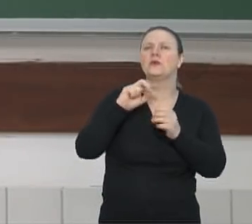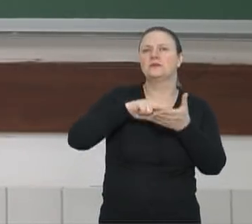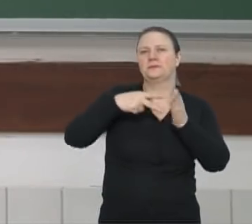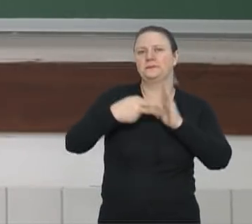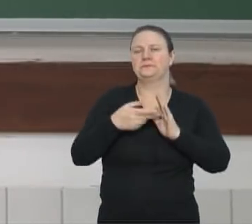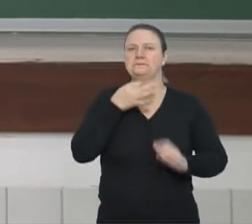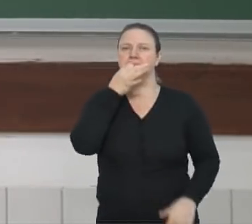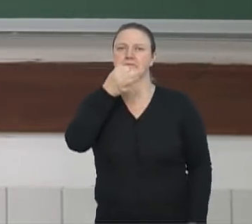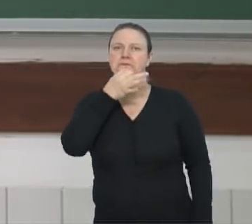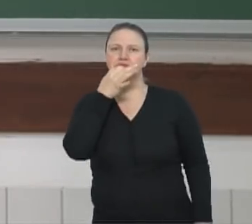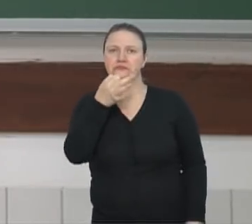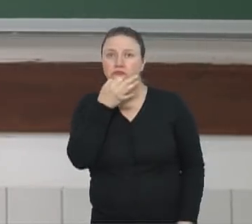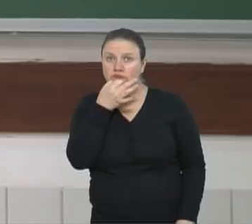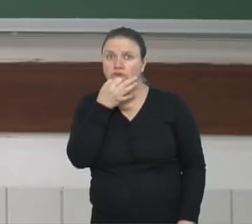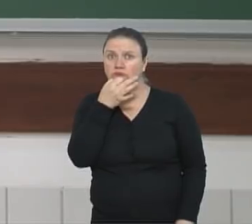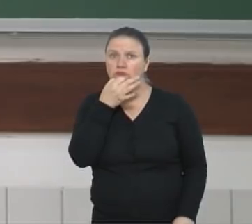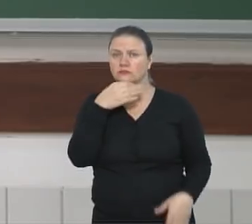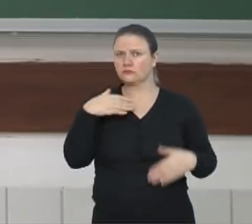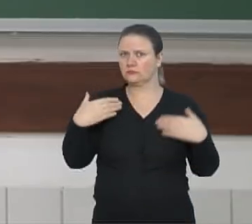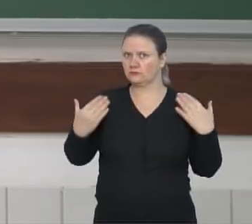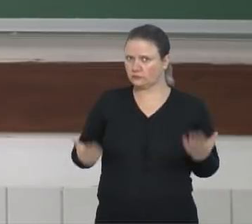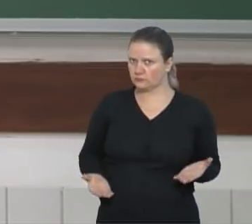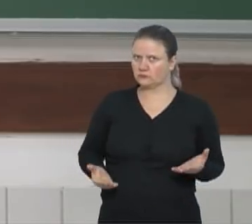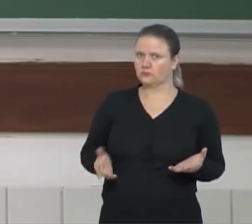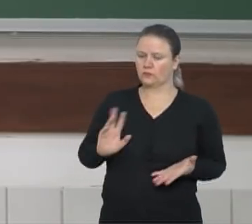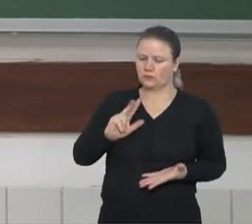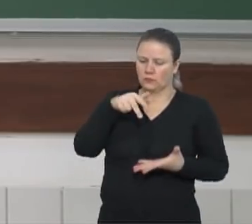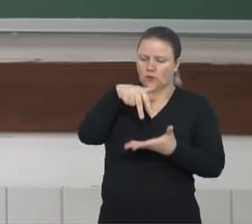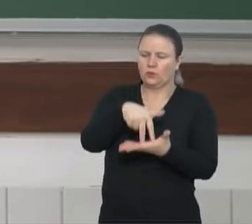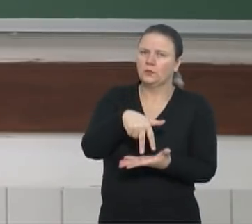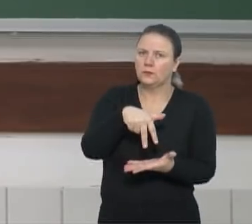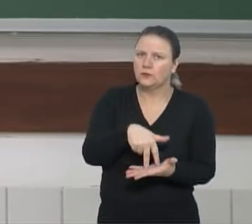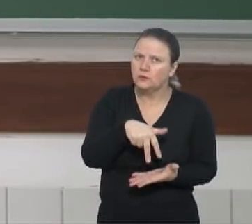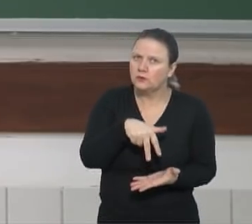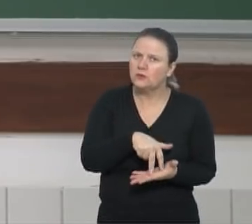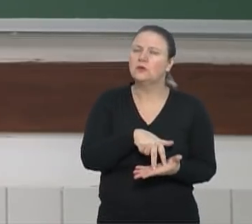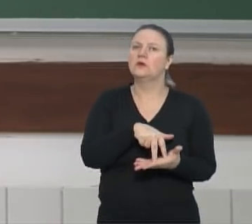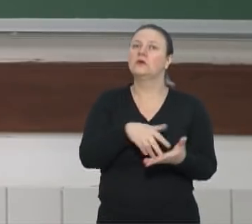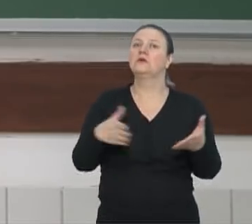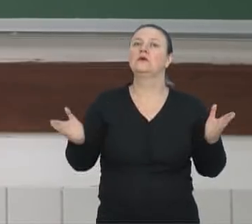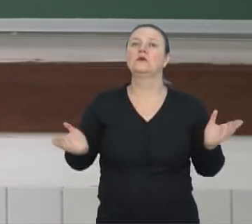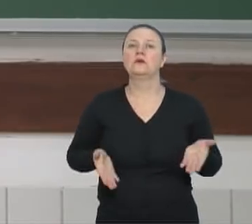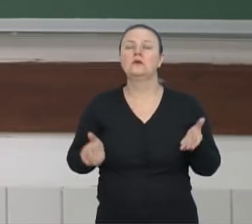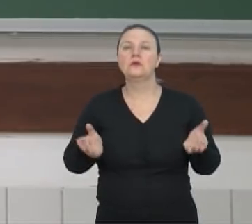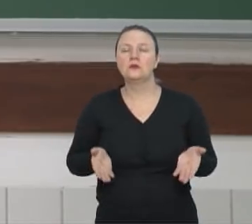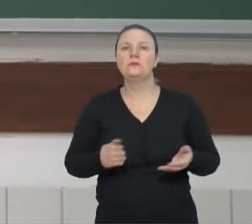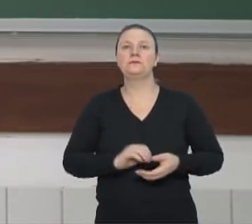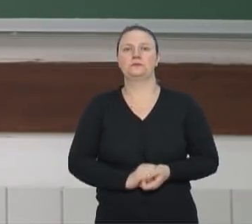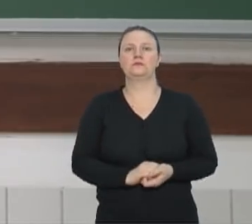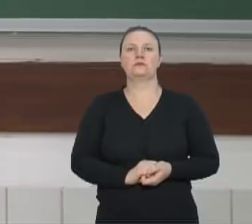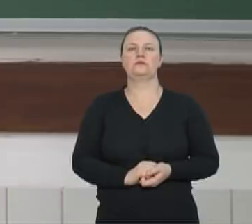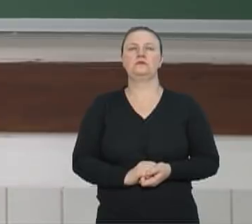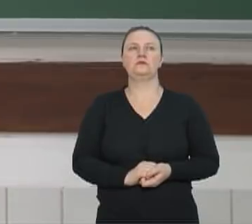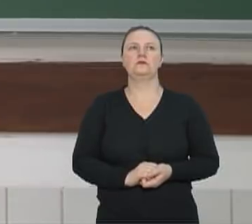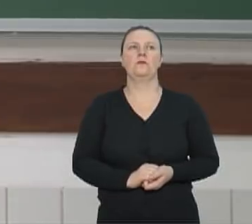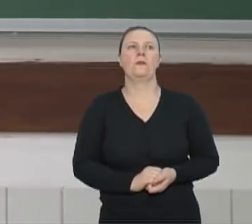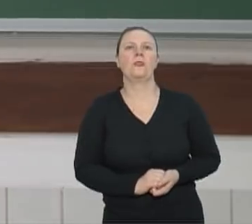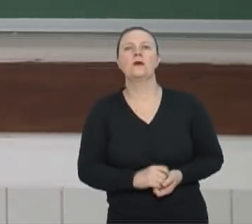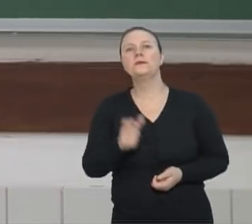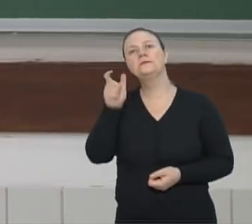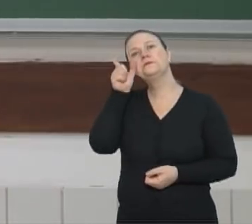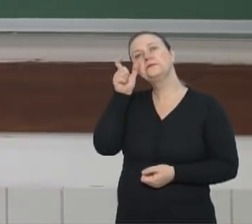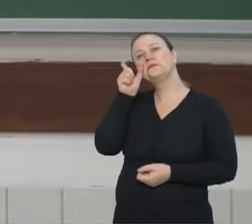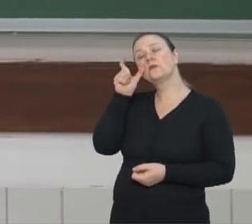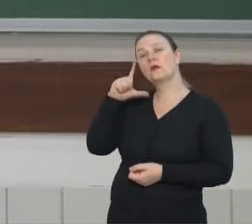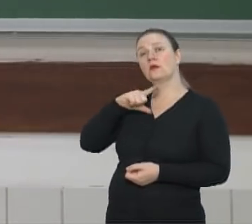artigo de opinião, né? Então, que você vai se posicionar com referencial ali a alguma coisa. Então, veja,